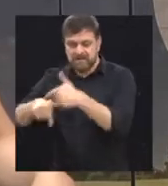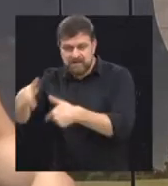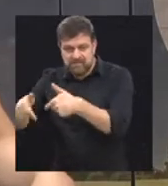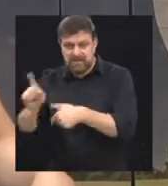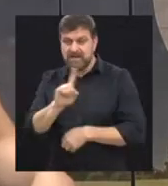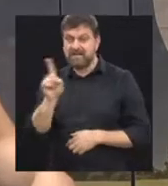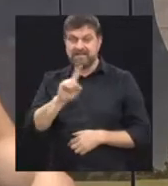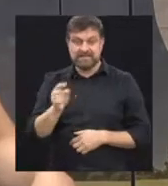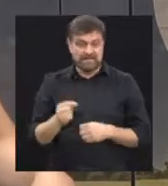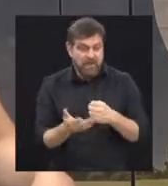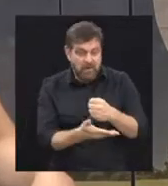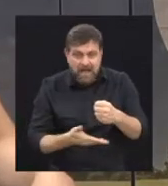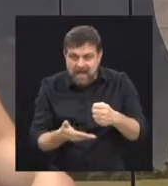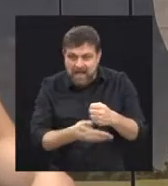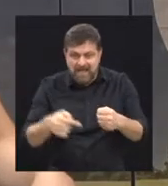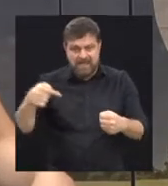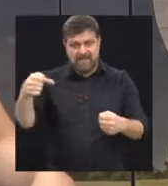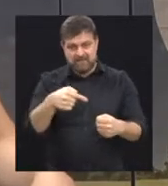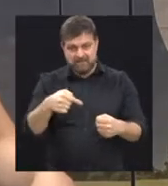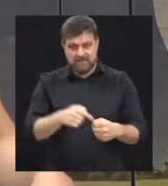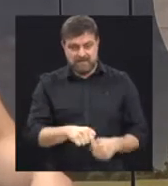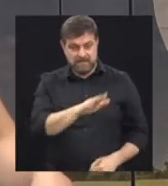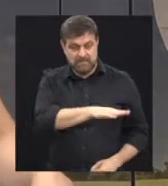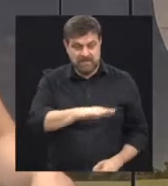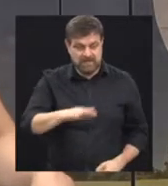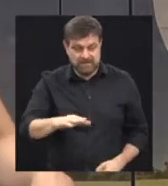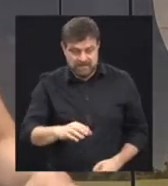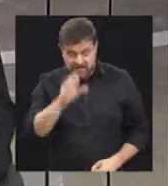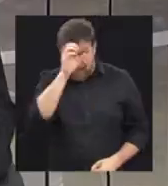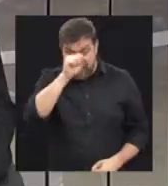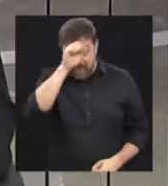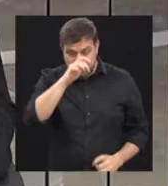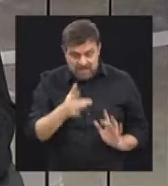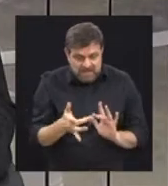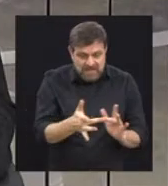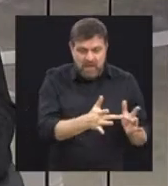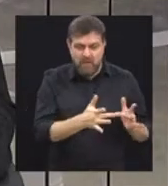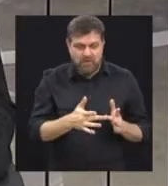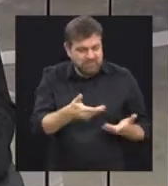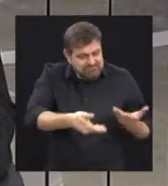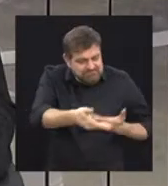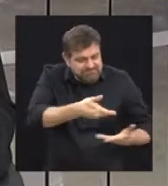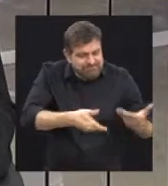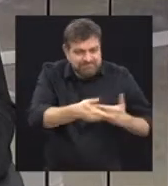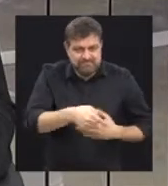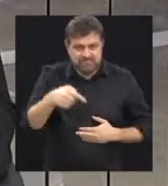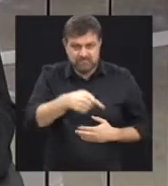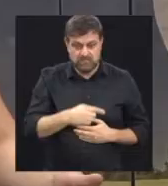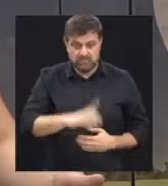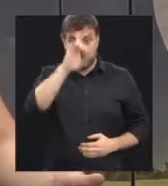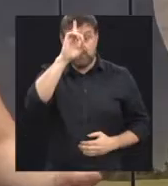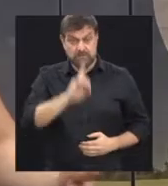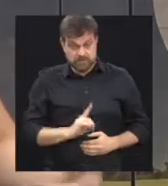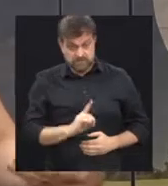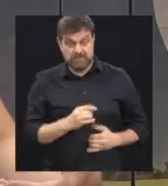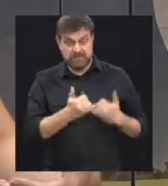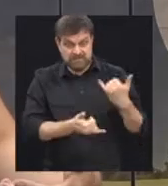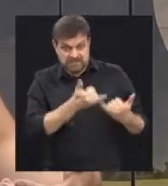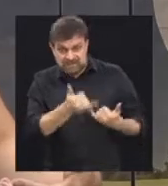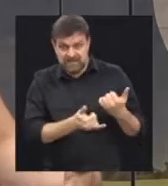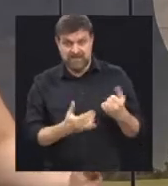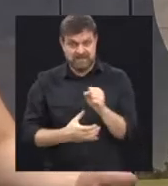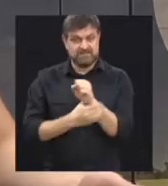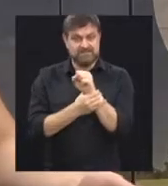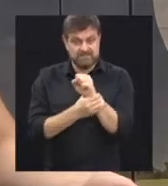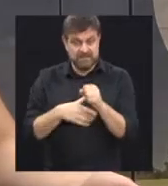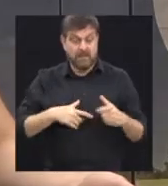a educação infantil é essencial para a formação do ser. Então, a garantia do direito da criança e fazer com que